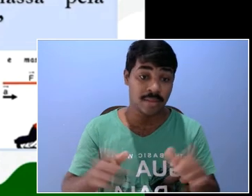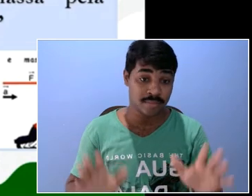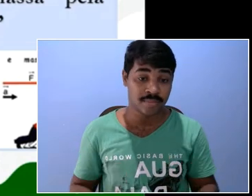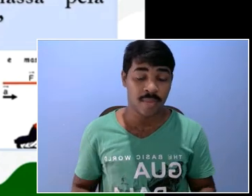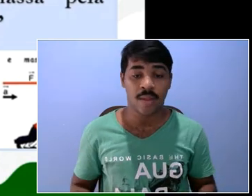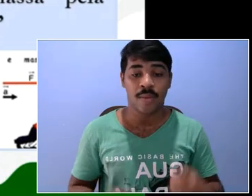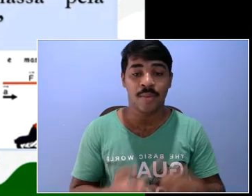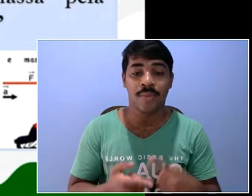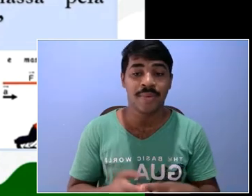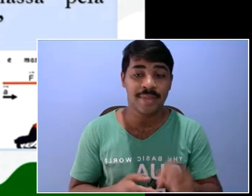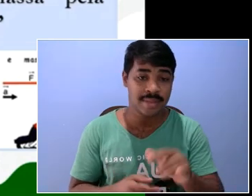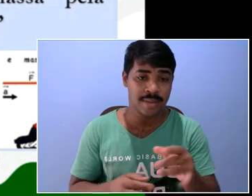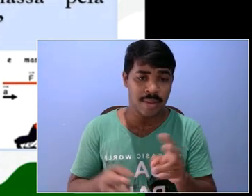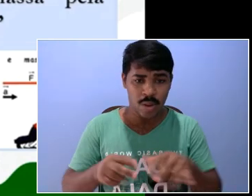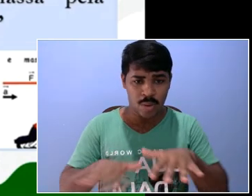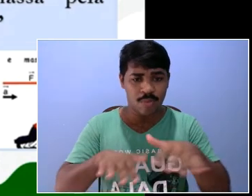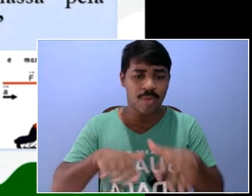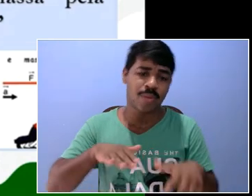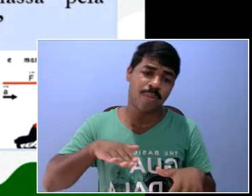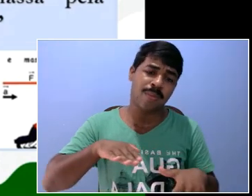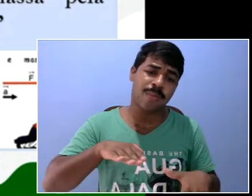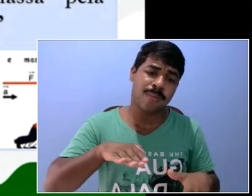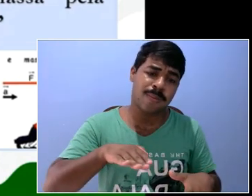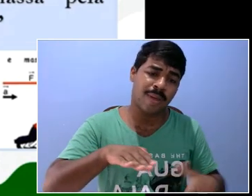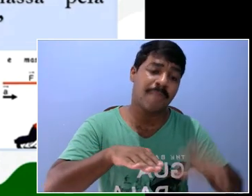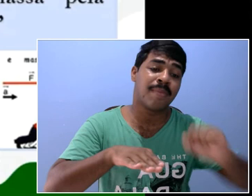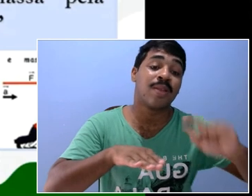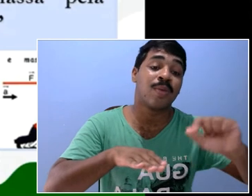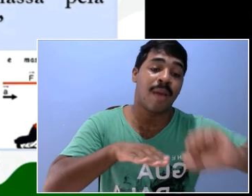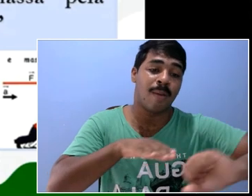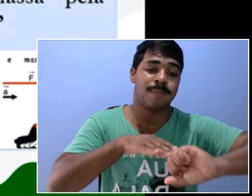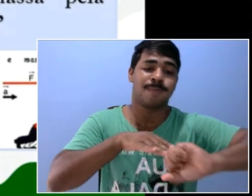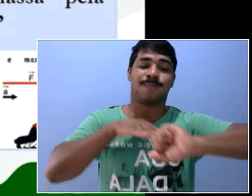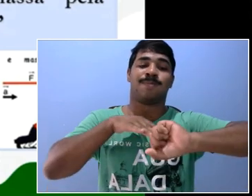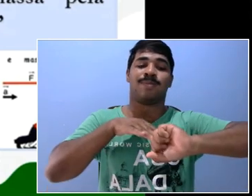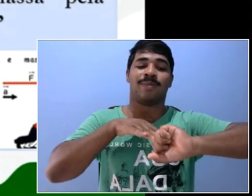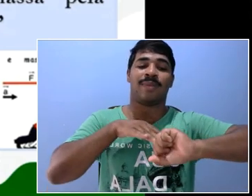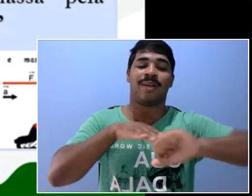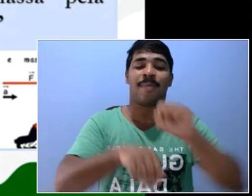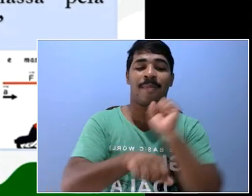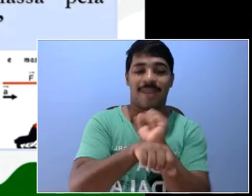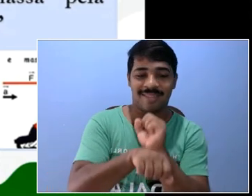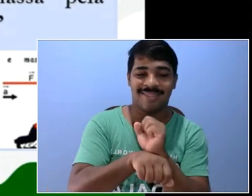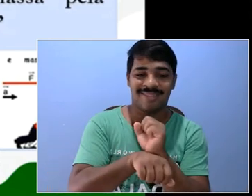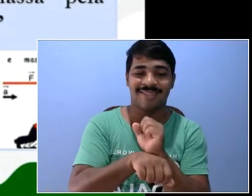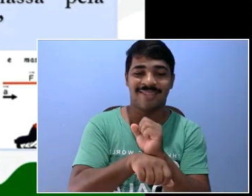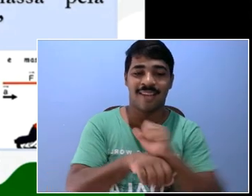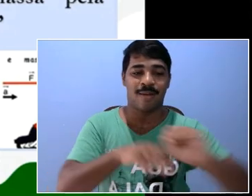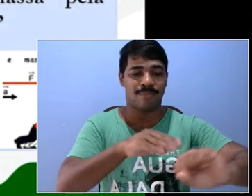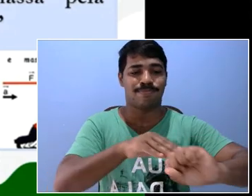se eu não aplicar uma força, ele vai continuar nesse movimento. Então, eu preciso aplicar uma força para ele parar. Então, o corpo ele adquire velocidade